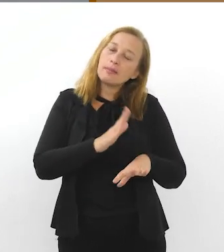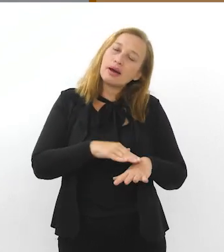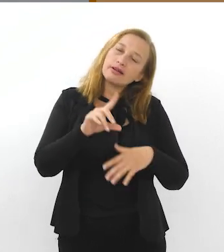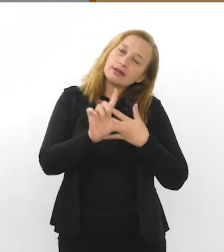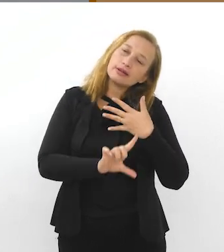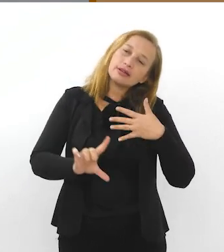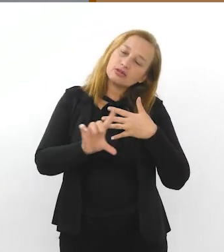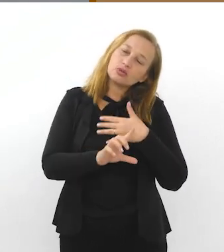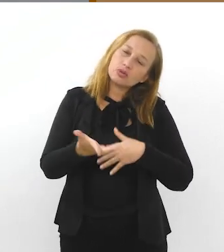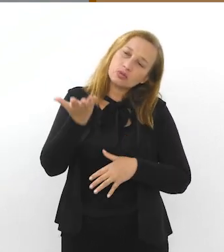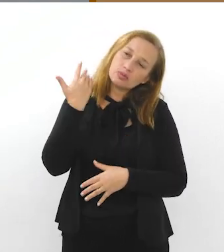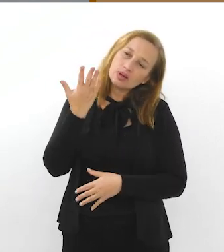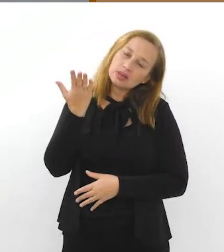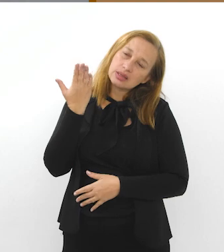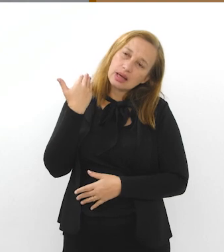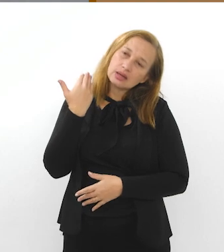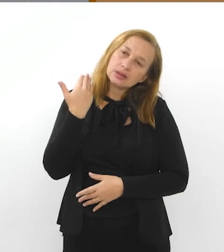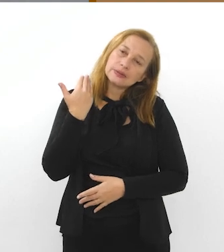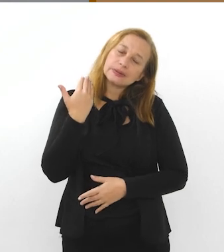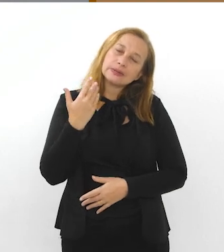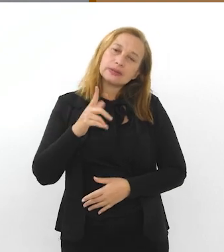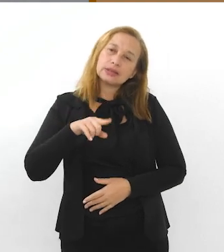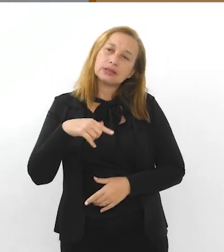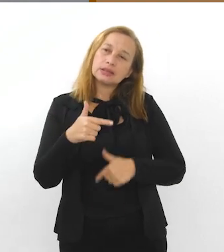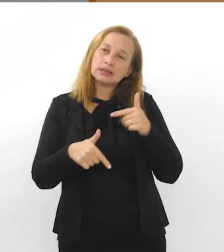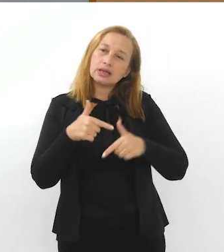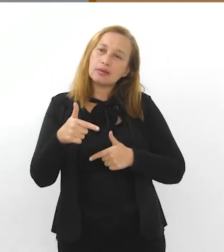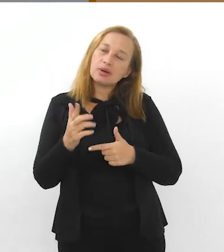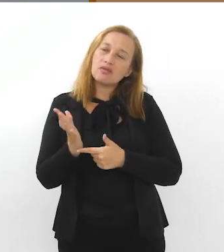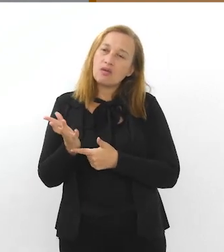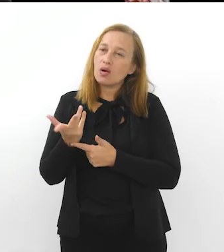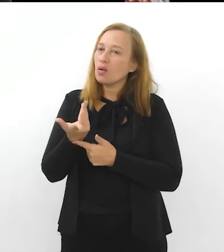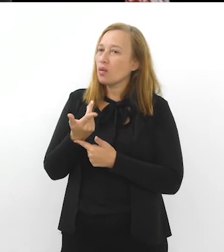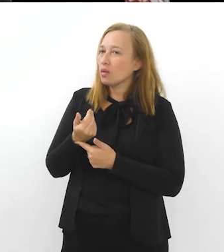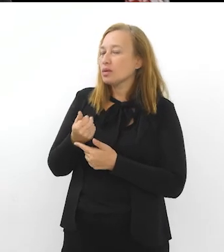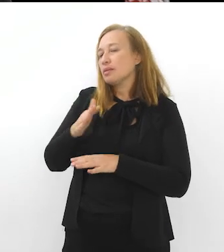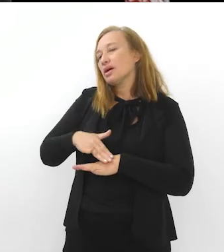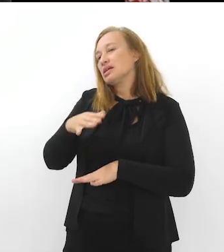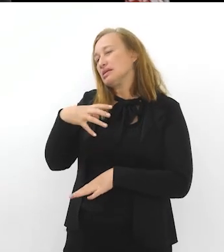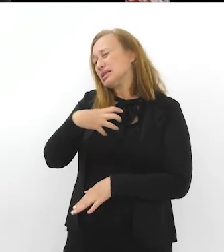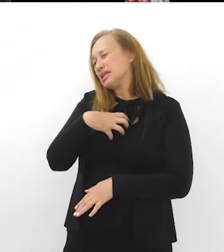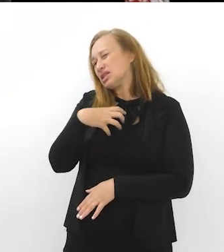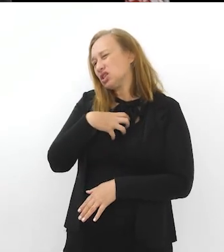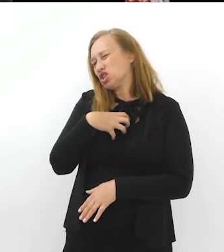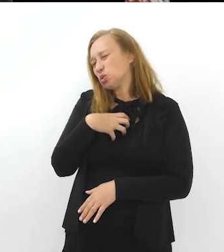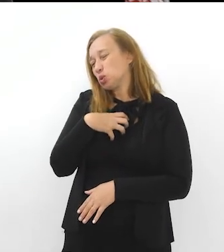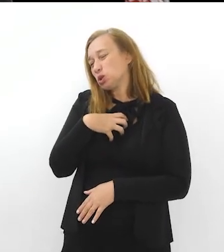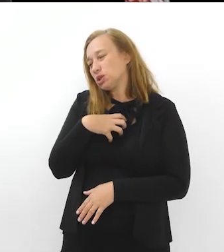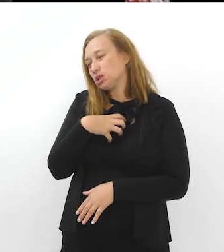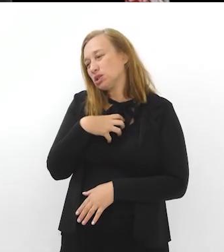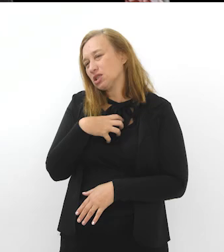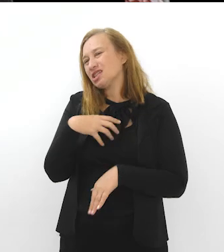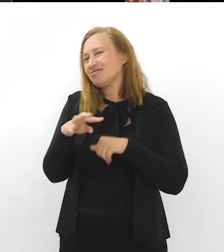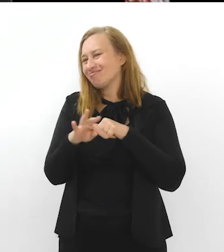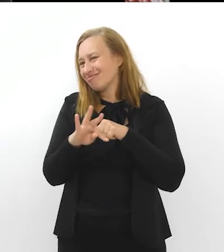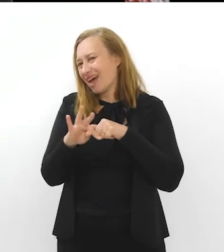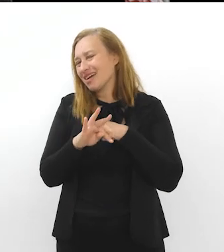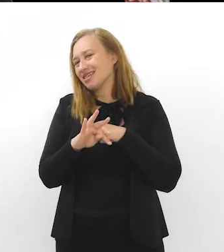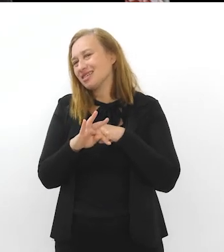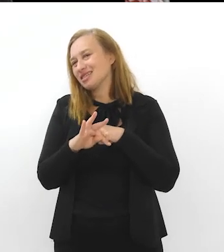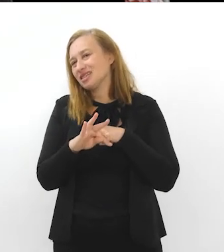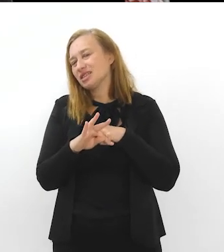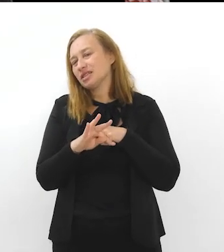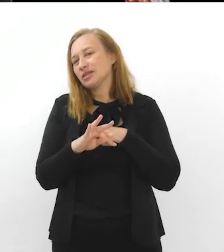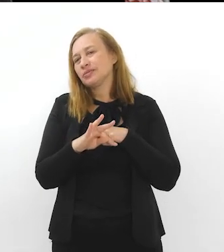mais literatura na época, e trabalhava com arte, mas mais no sentido assim, de